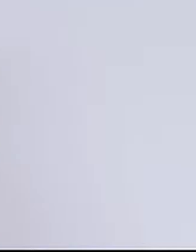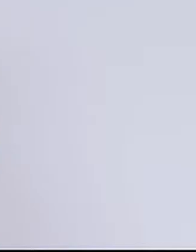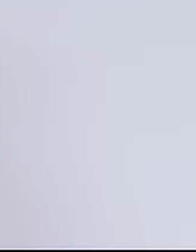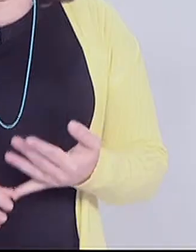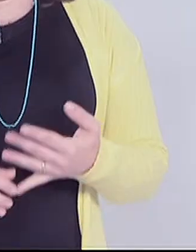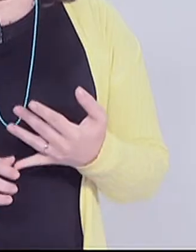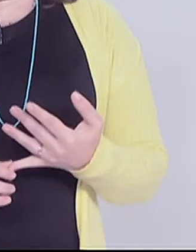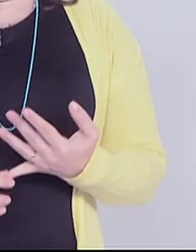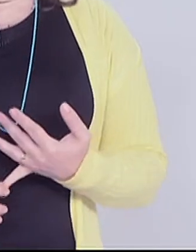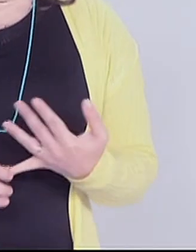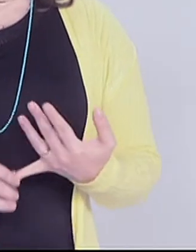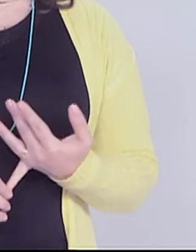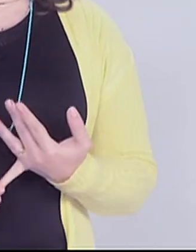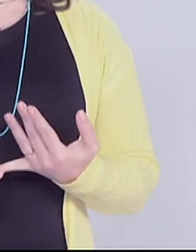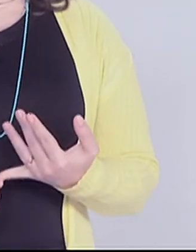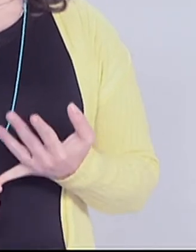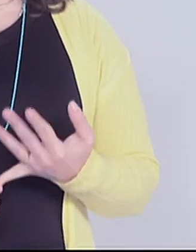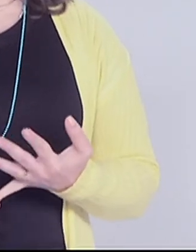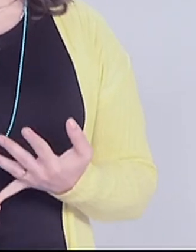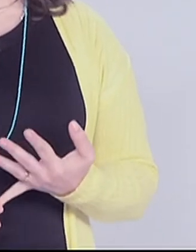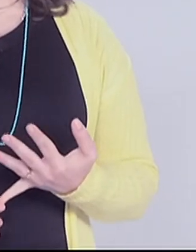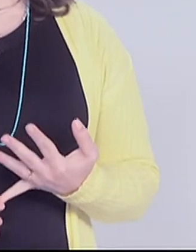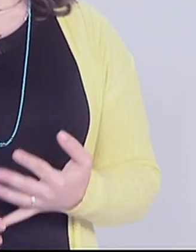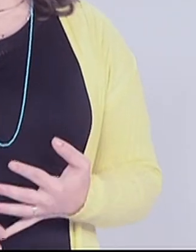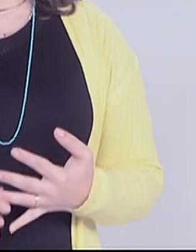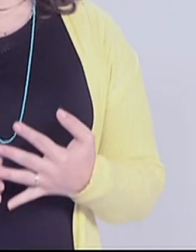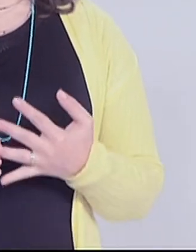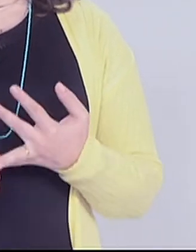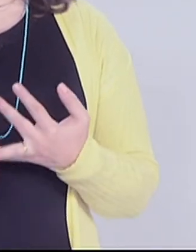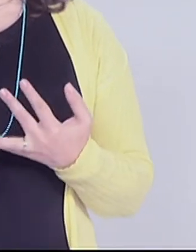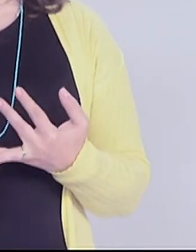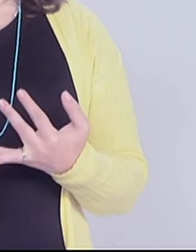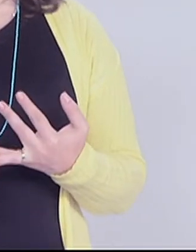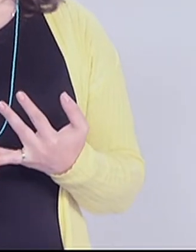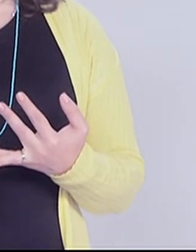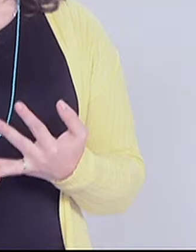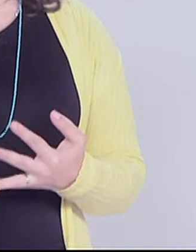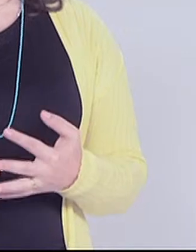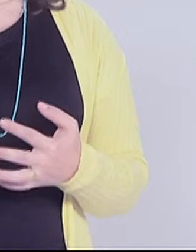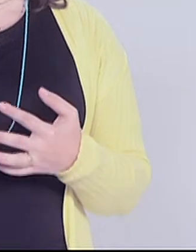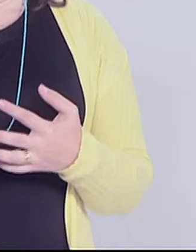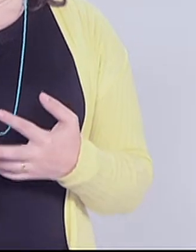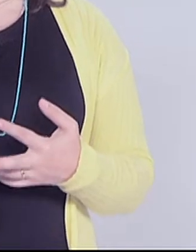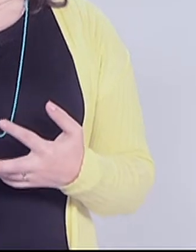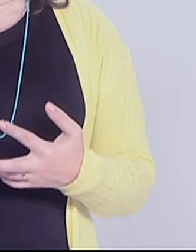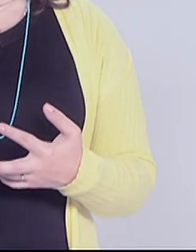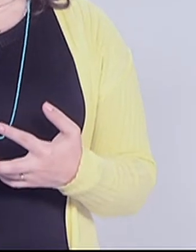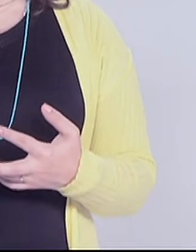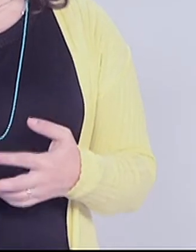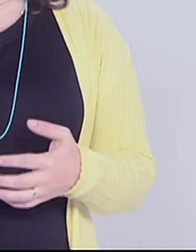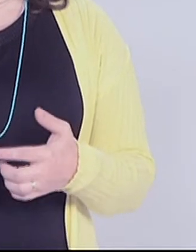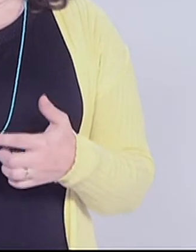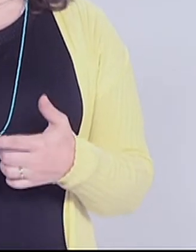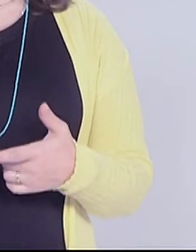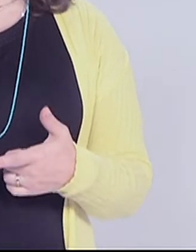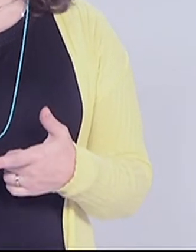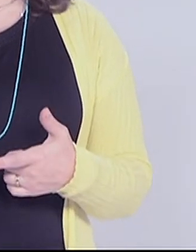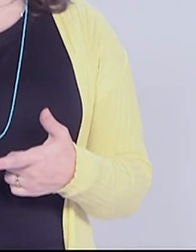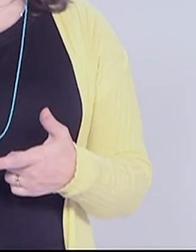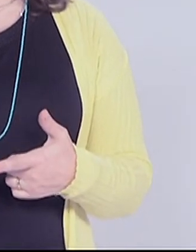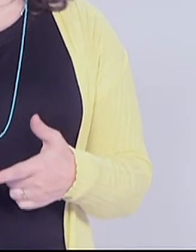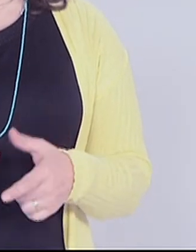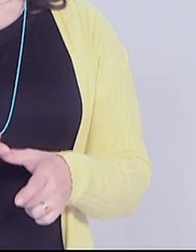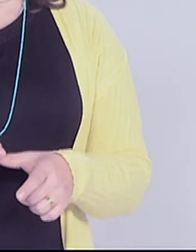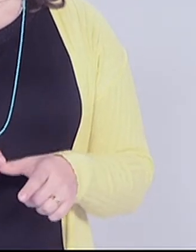5 eixos. Ampliação do acesso à educação superior, foco no estudante, a inclusão digital, a